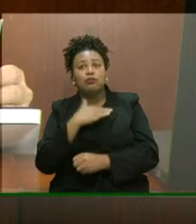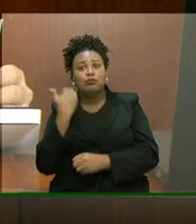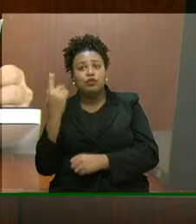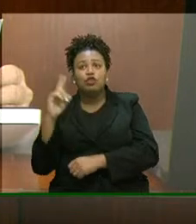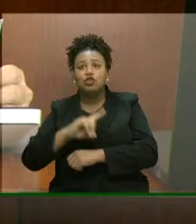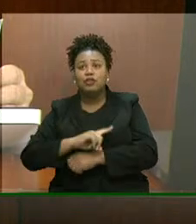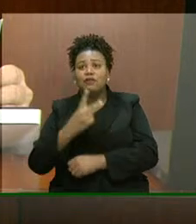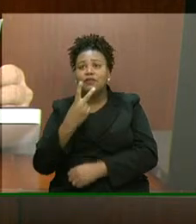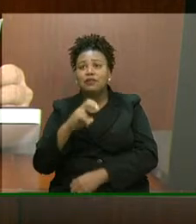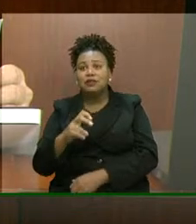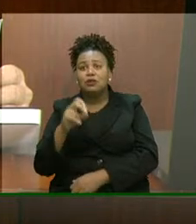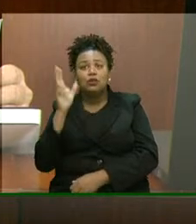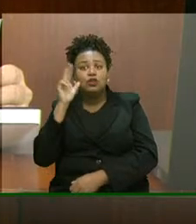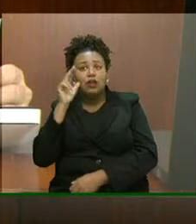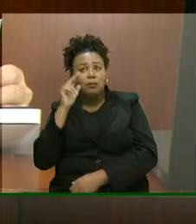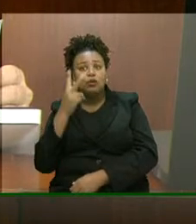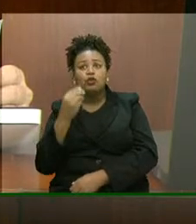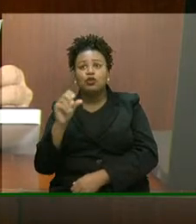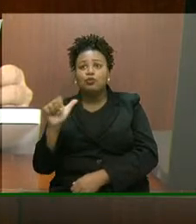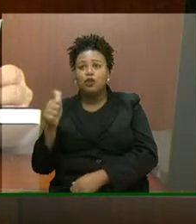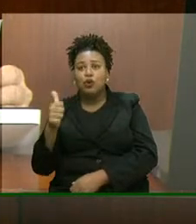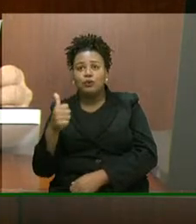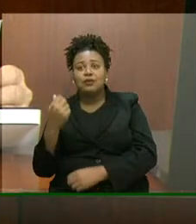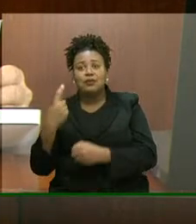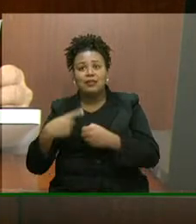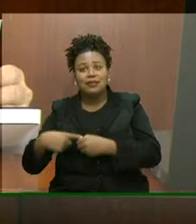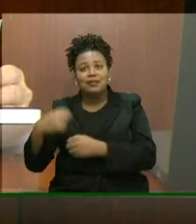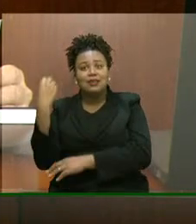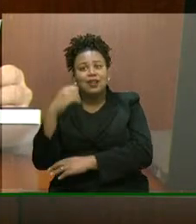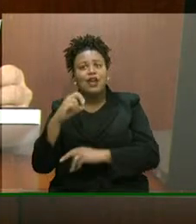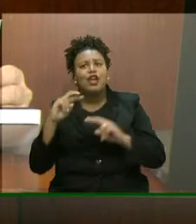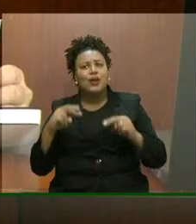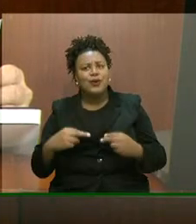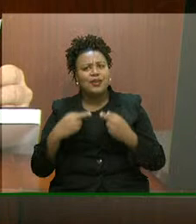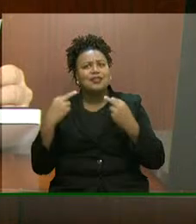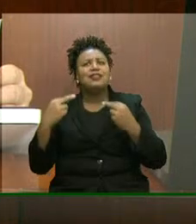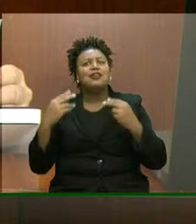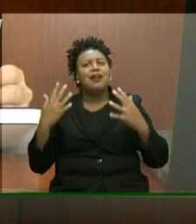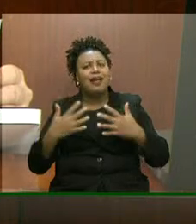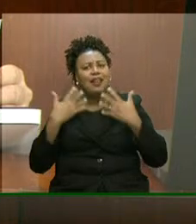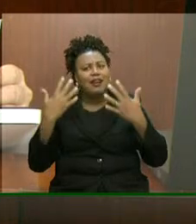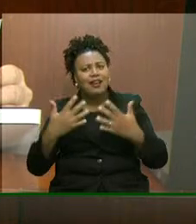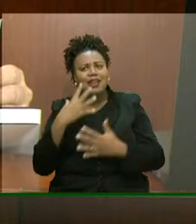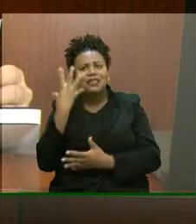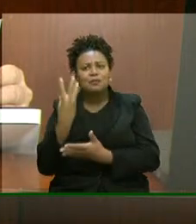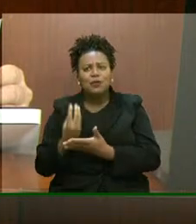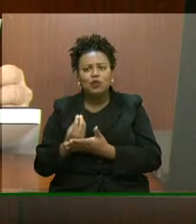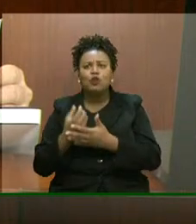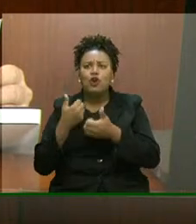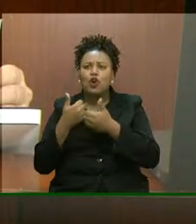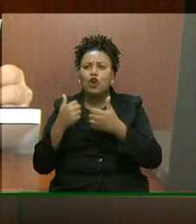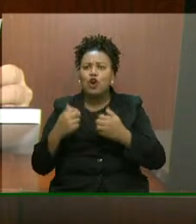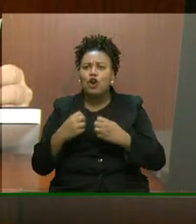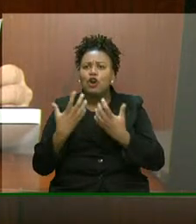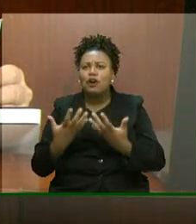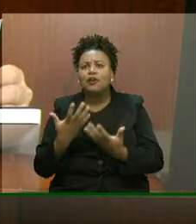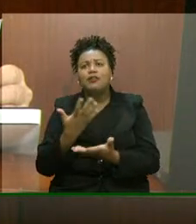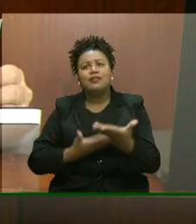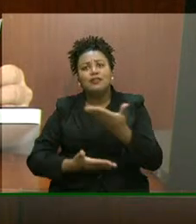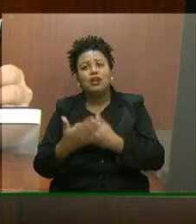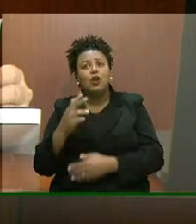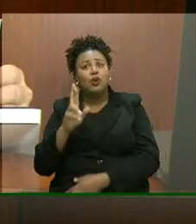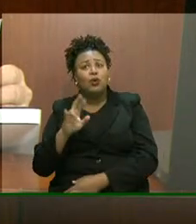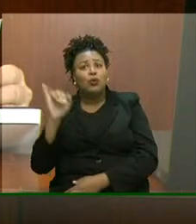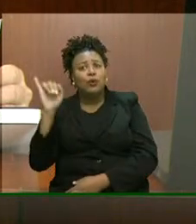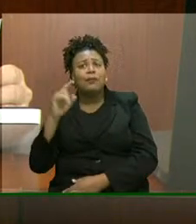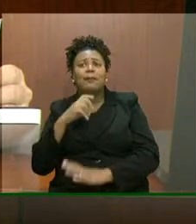de abril de 2011, na cidade de Porto Alegre. Reconhecido pela alegria e espírito de companheirismo que contagiava a todos, Rui Biriva deixa-nos